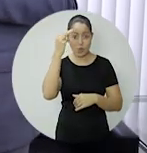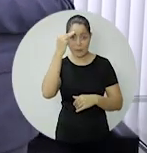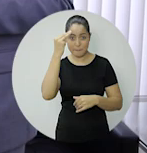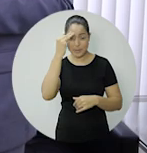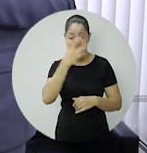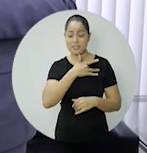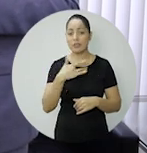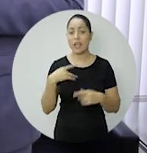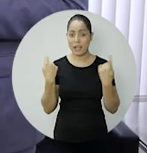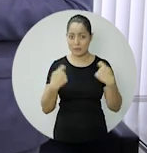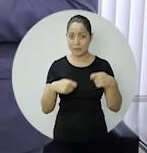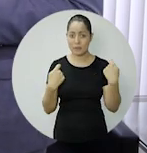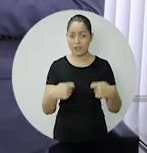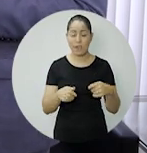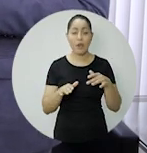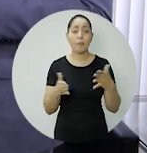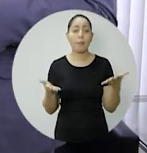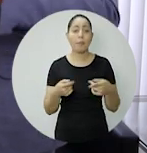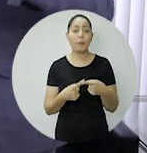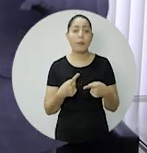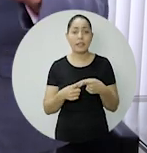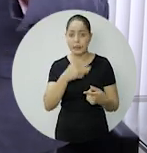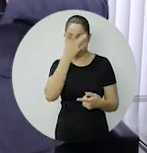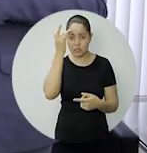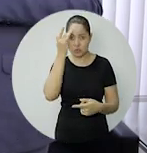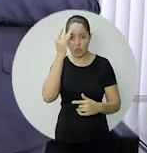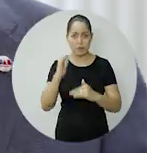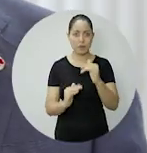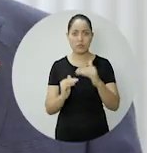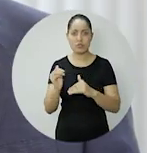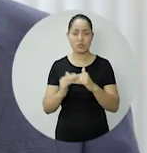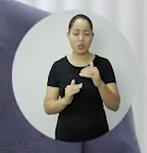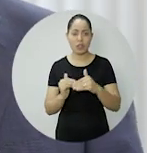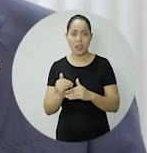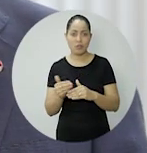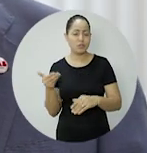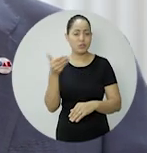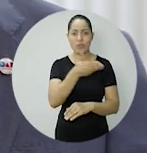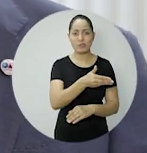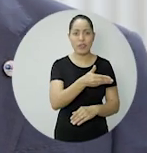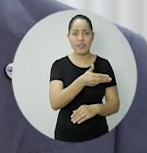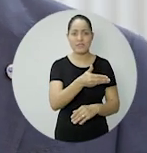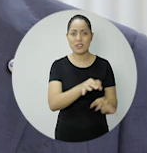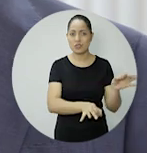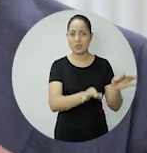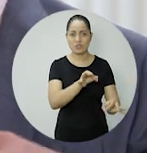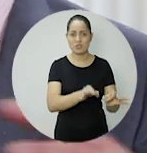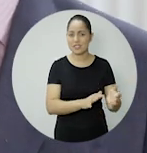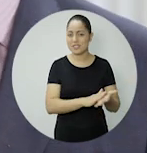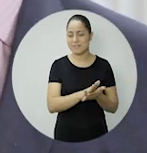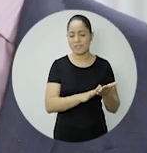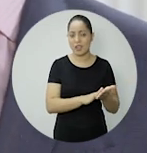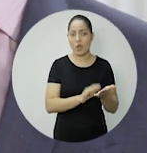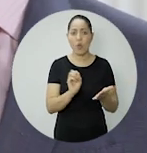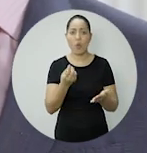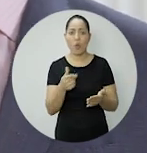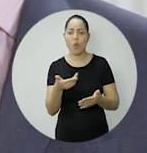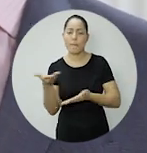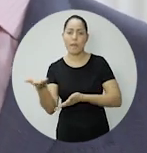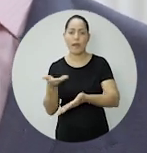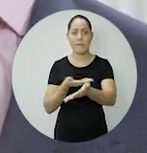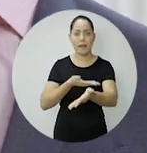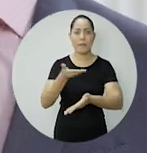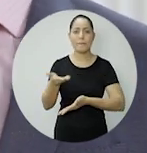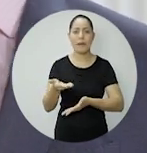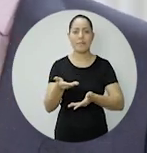advocacia, porque hoje o profissional de direito ele já não vai mais ao fórum, já não se relaciona com os serventuários da justiça, bem como com seus colegas de profissão,